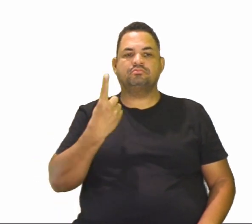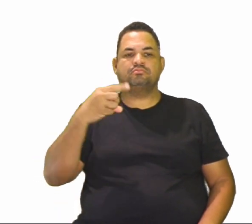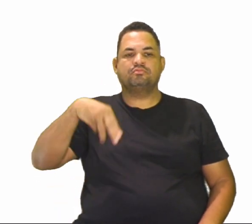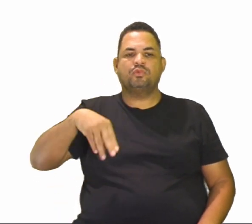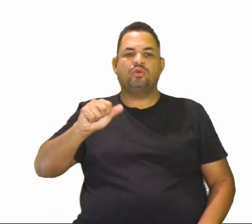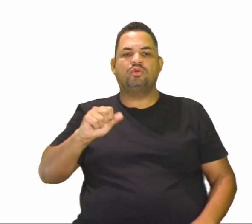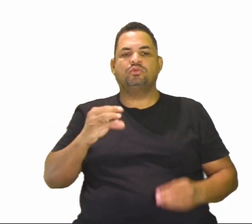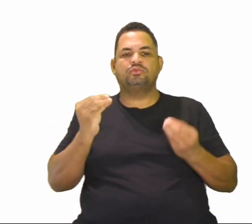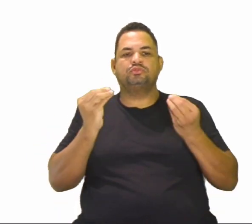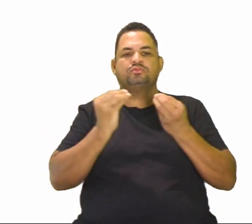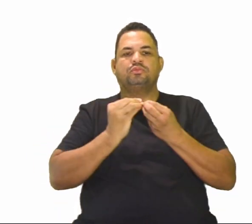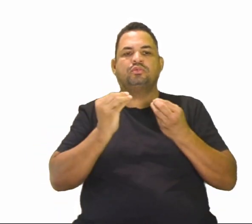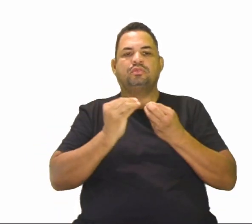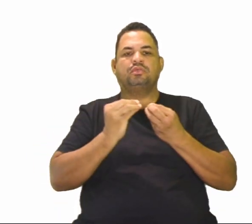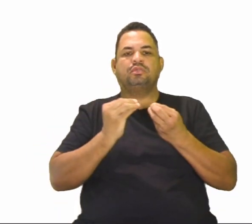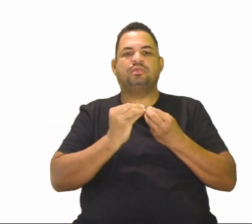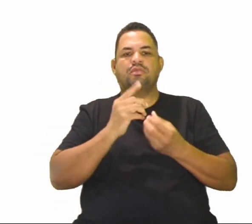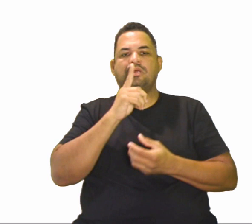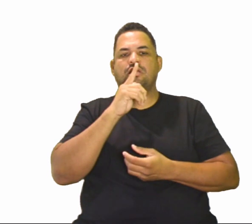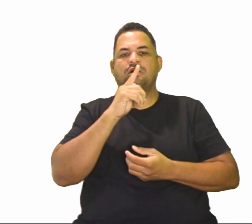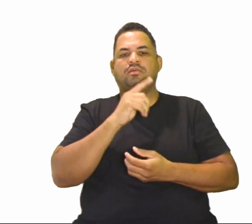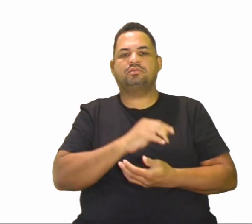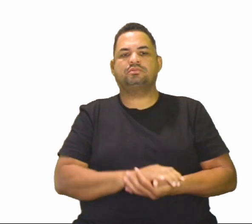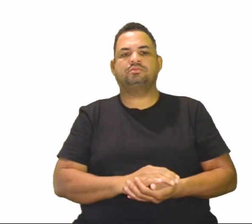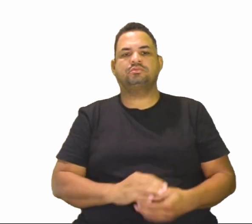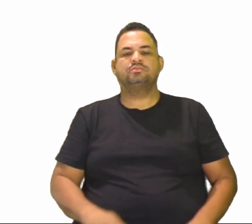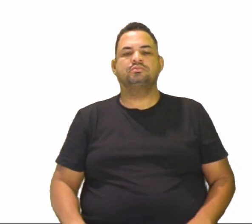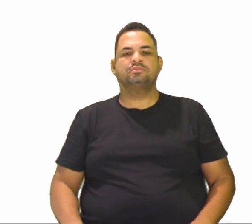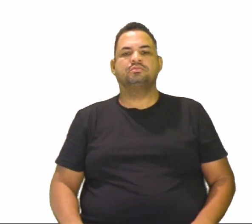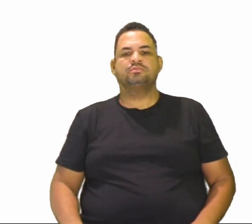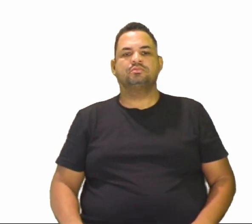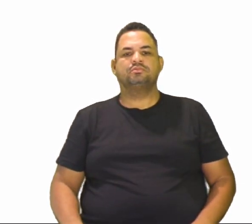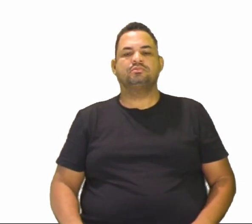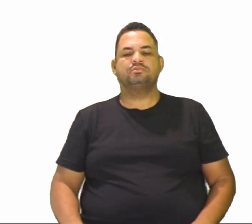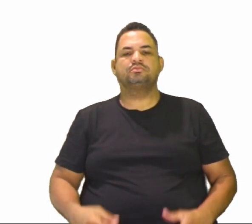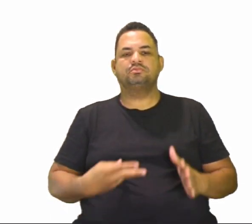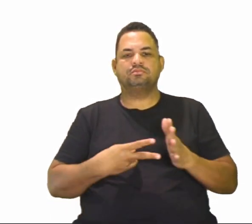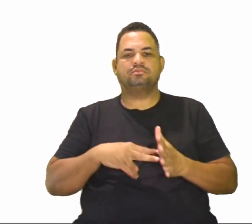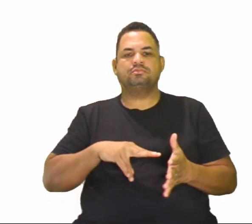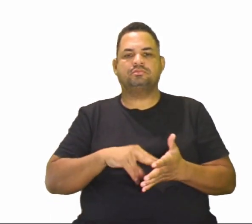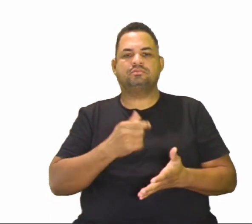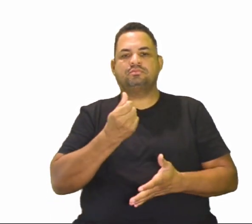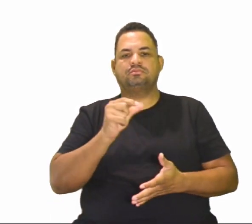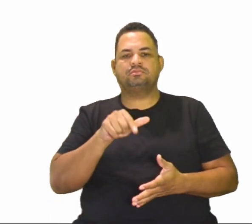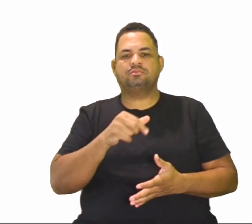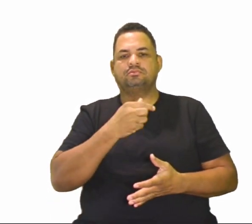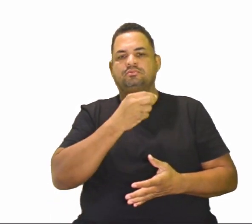de água, então significa dizer que existem